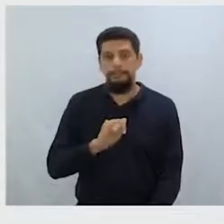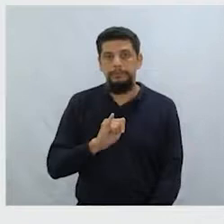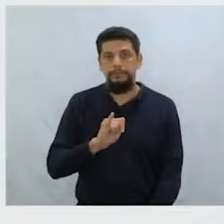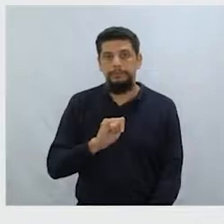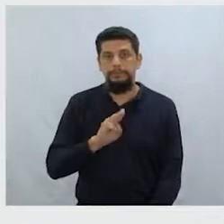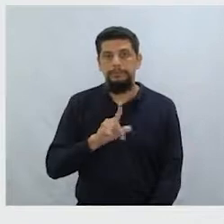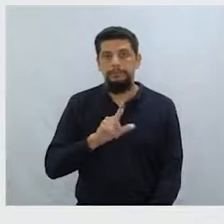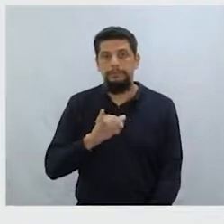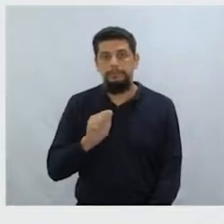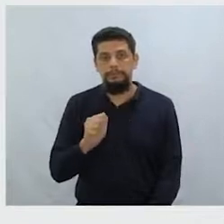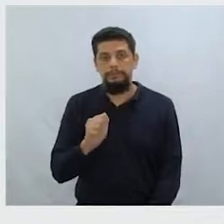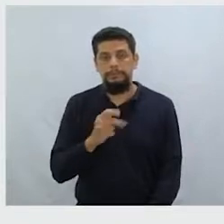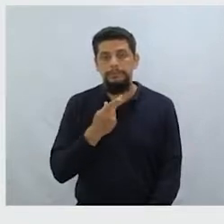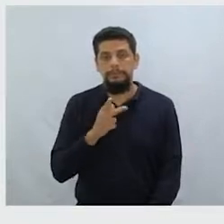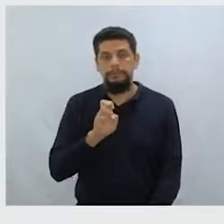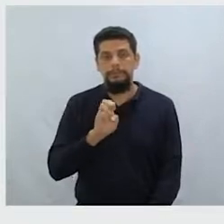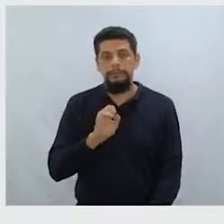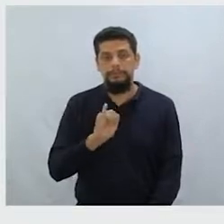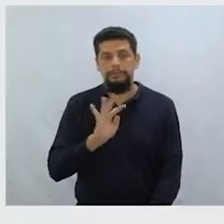Júlia,